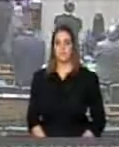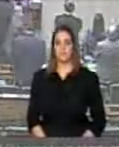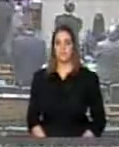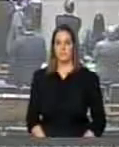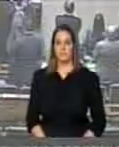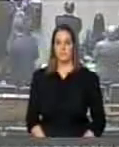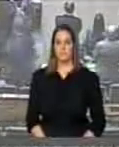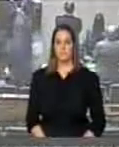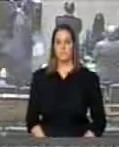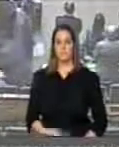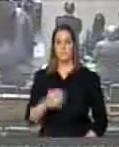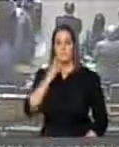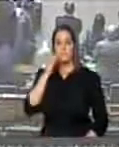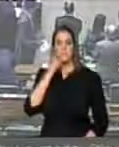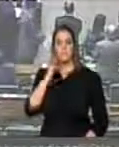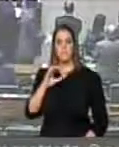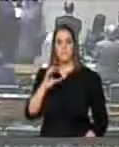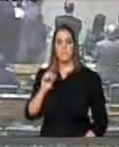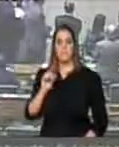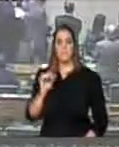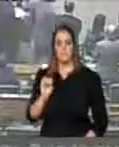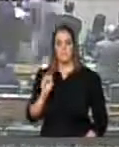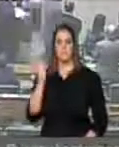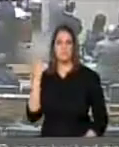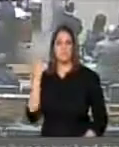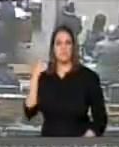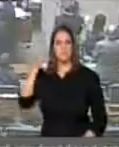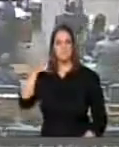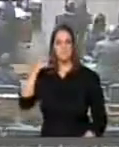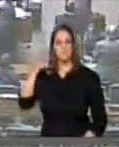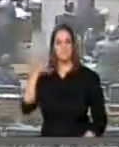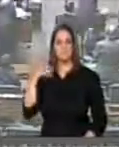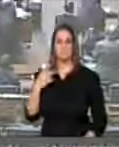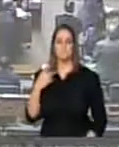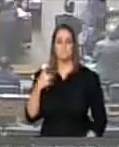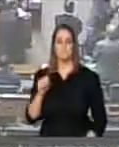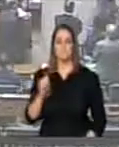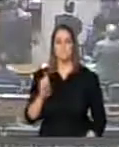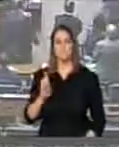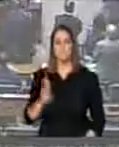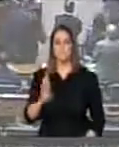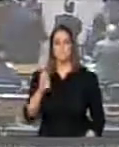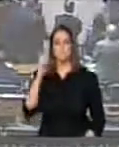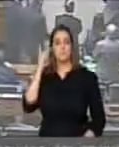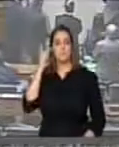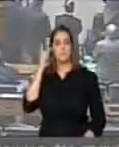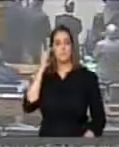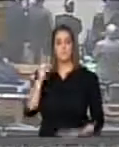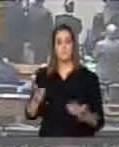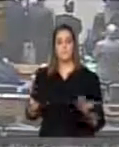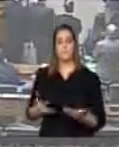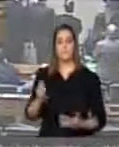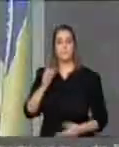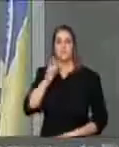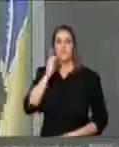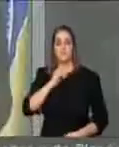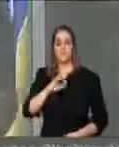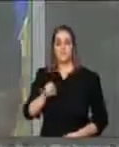2h38. Este, então, foi o deputado Carlos Sampaio, de São Paulo, o primeiro orador do PSDB. Segue agora o deputado Jutaí Júnior, da